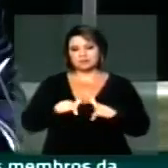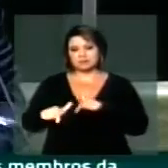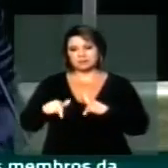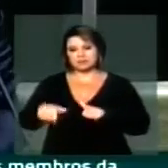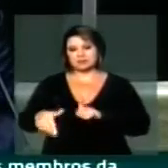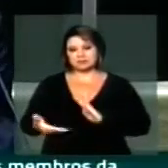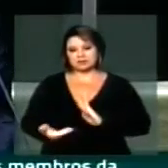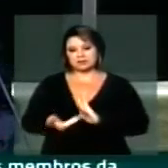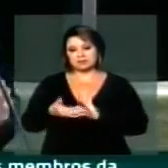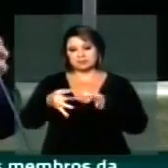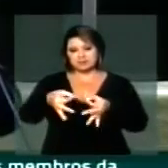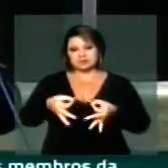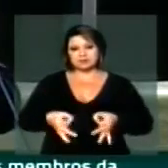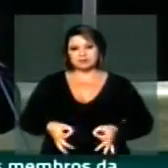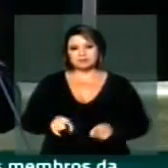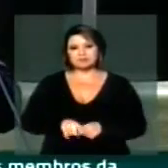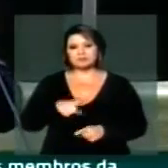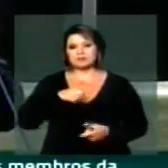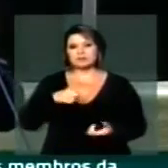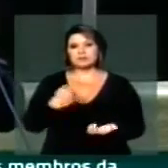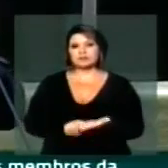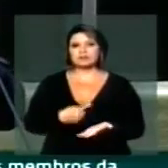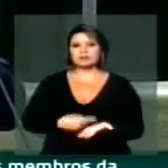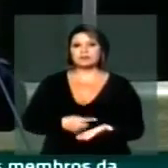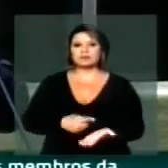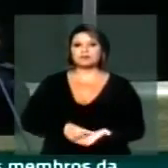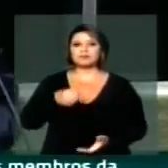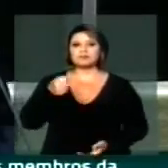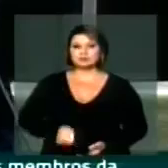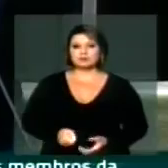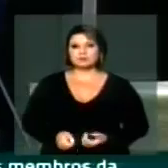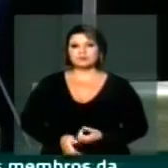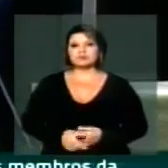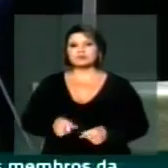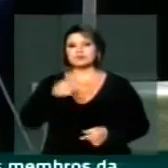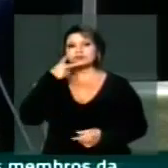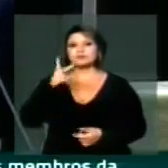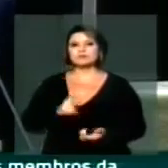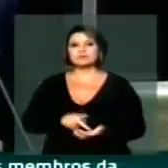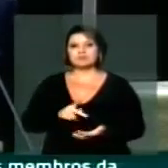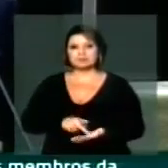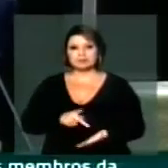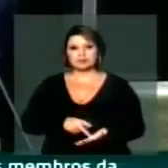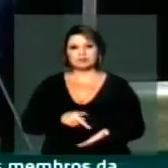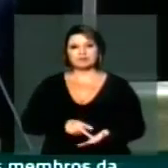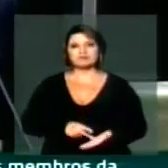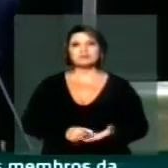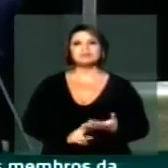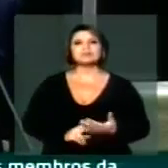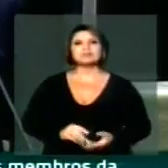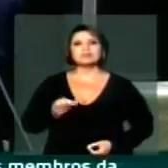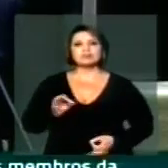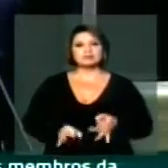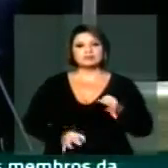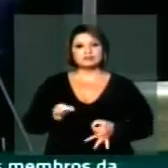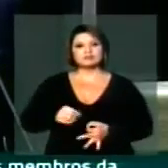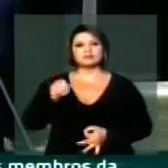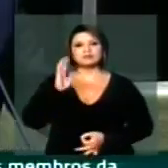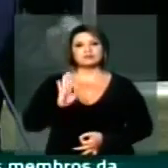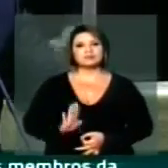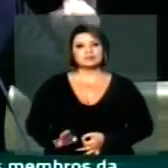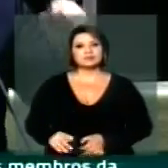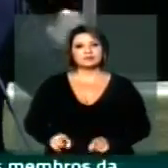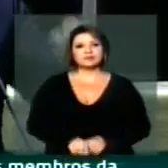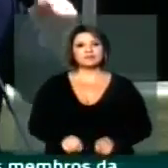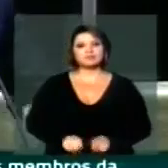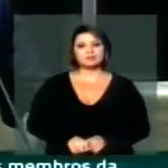casa. Reitero meu compromisso radical com a verdade, com a justiça, com o Brasil